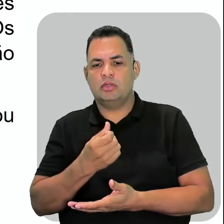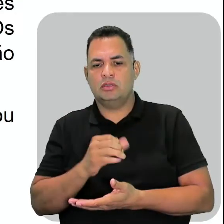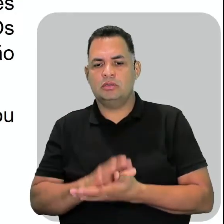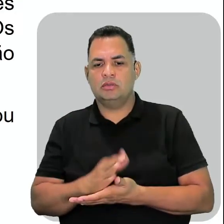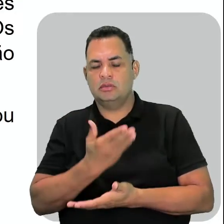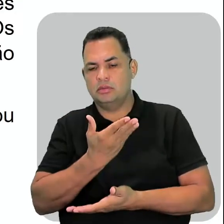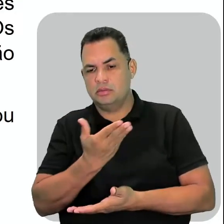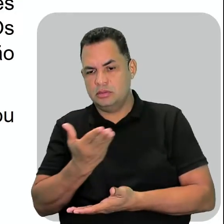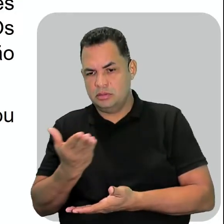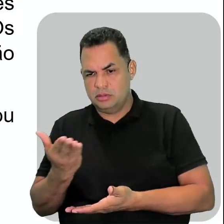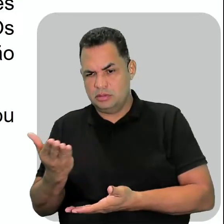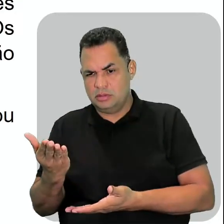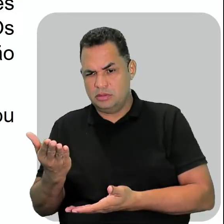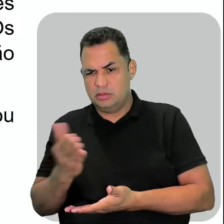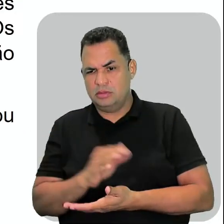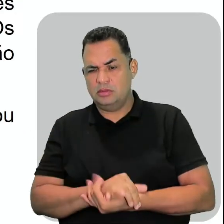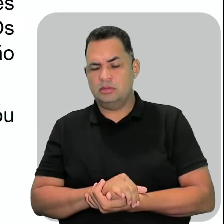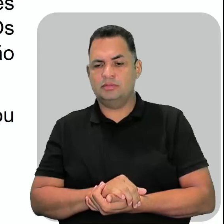2,4,6